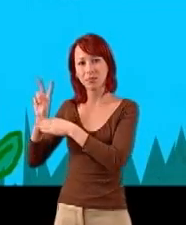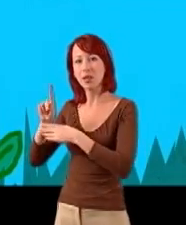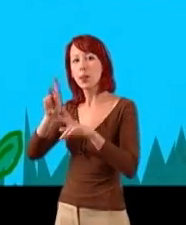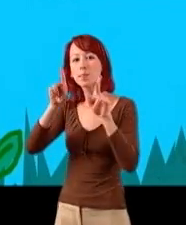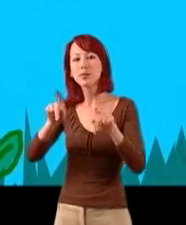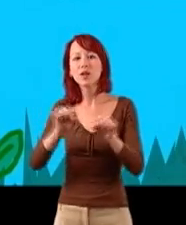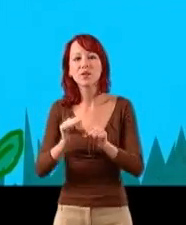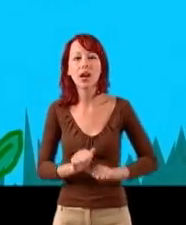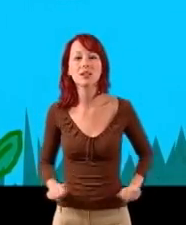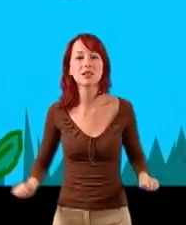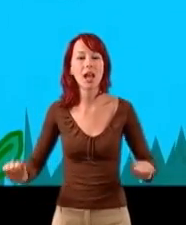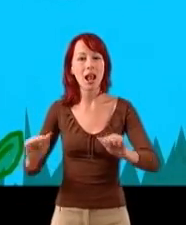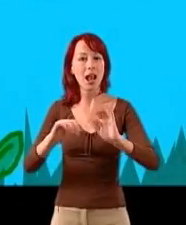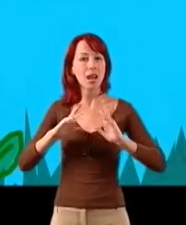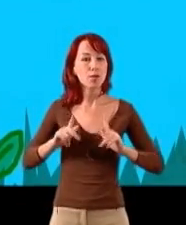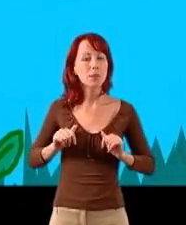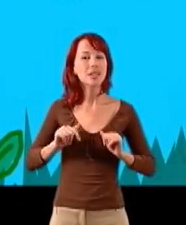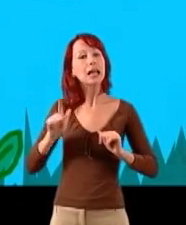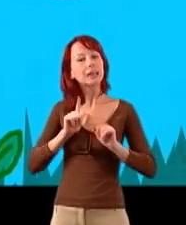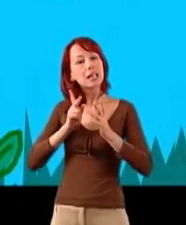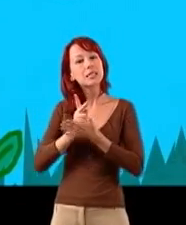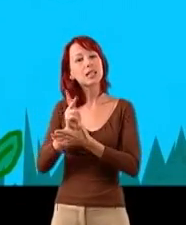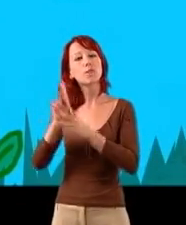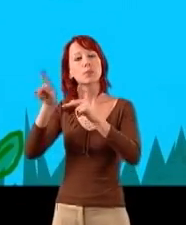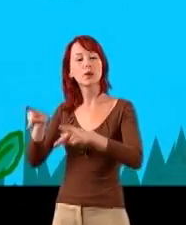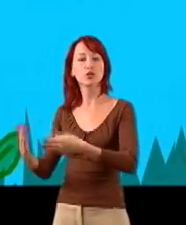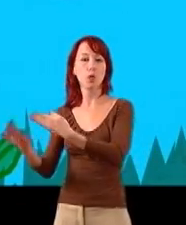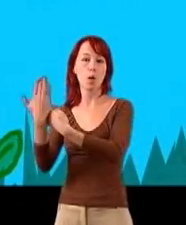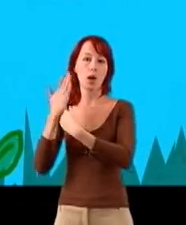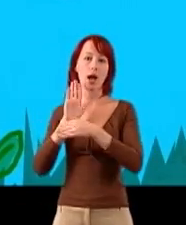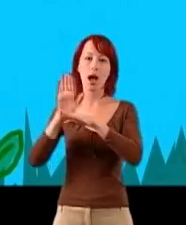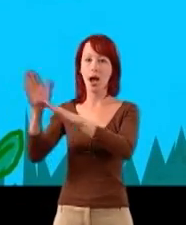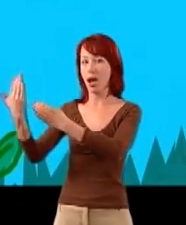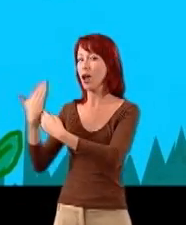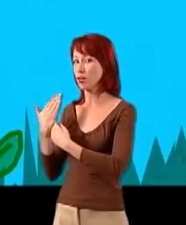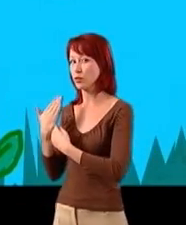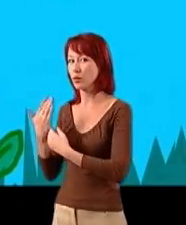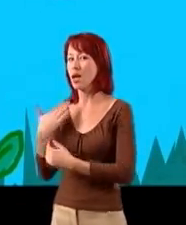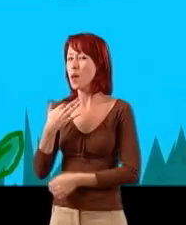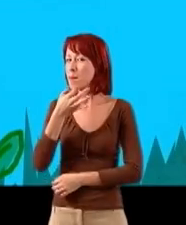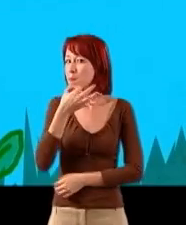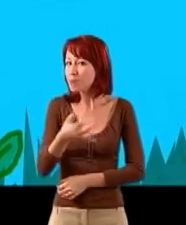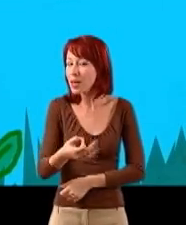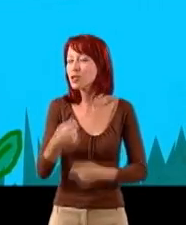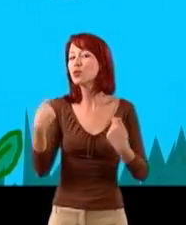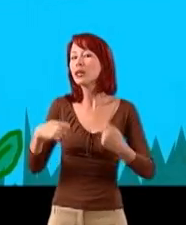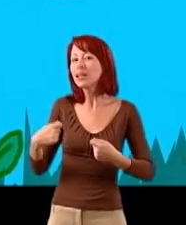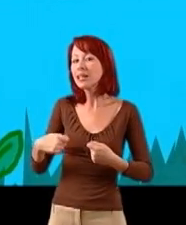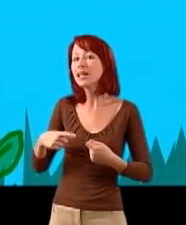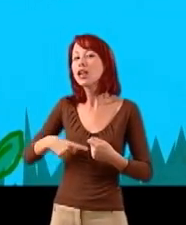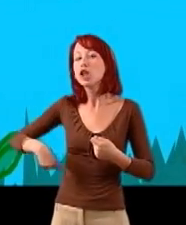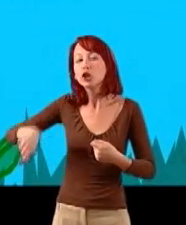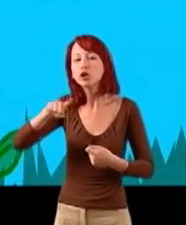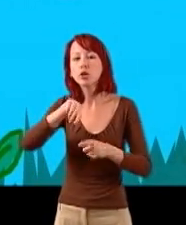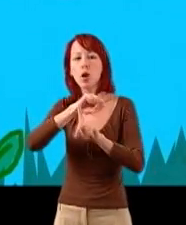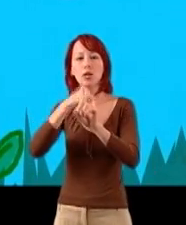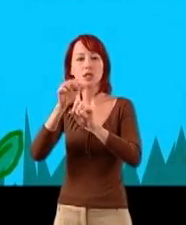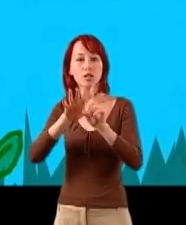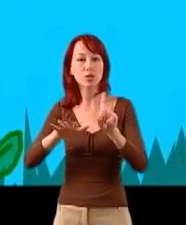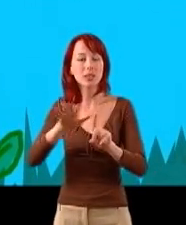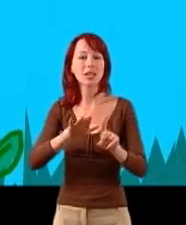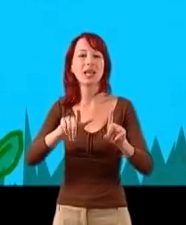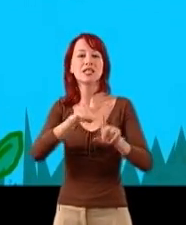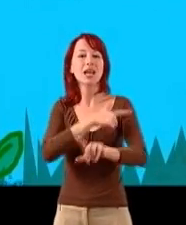SG, que faz a limpeza, eu saber que eu posso contar com o outro. Eu penso que tem que ter um envolvimento muito grande